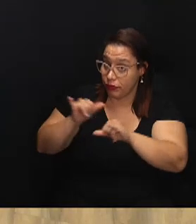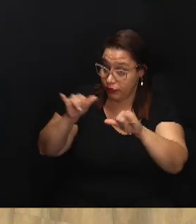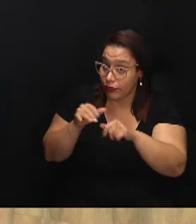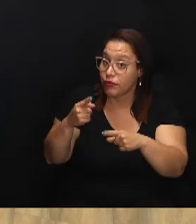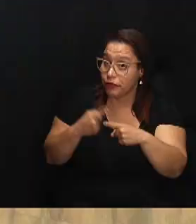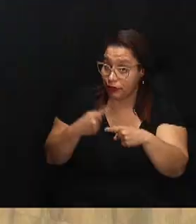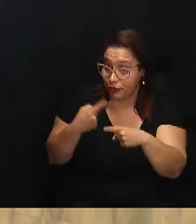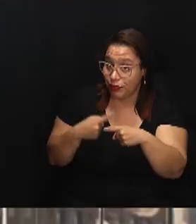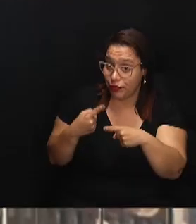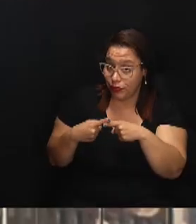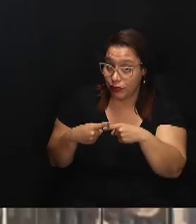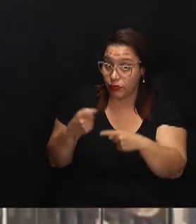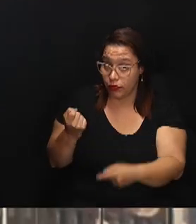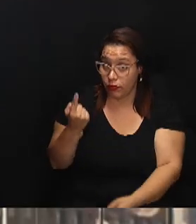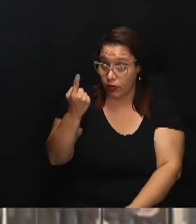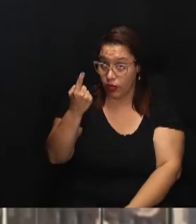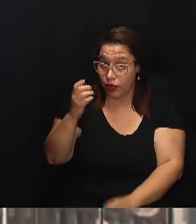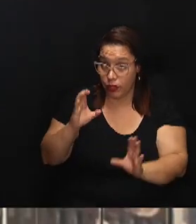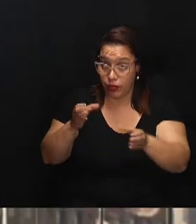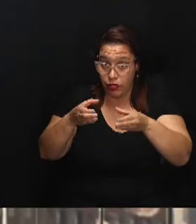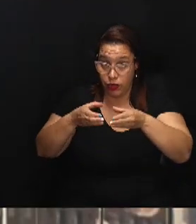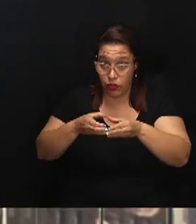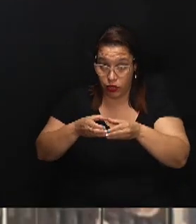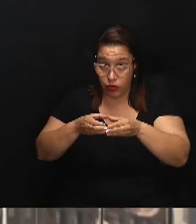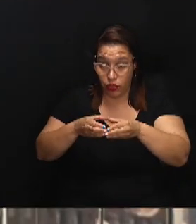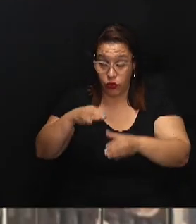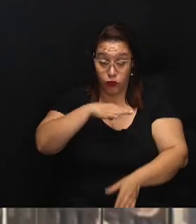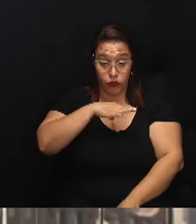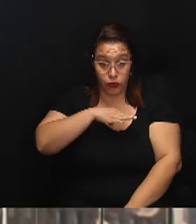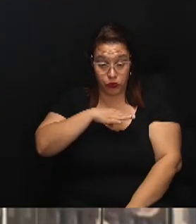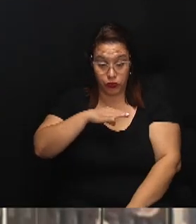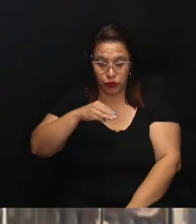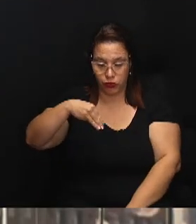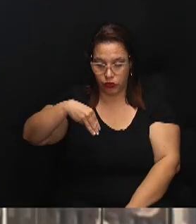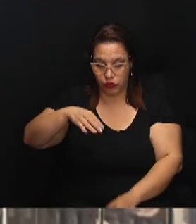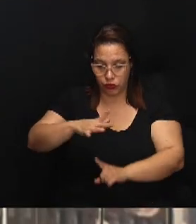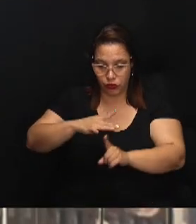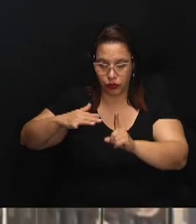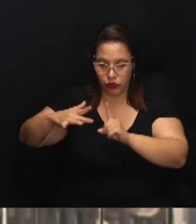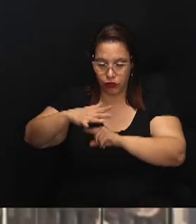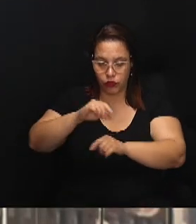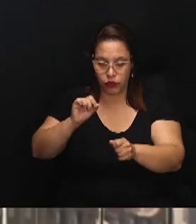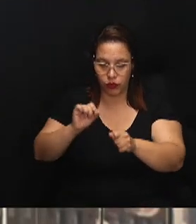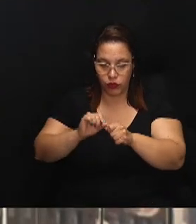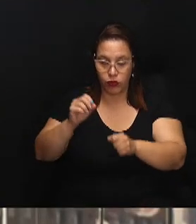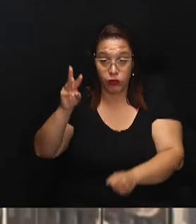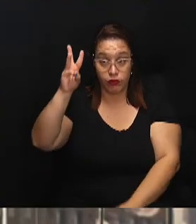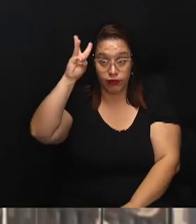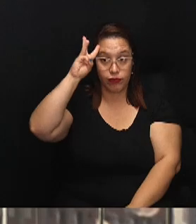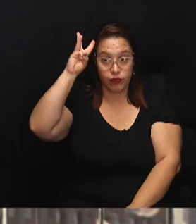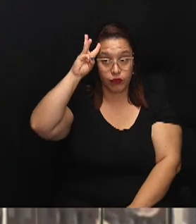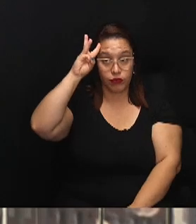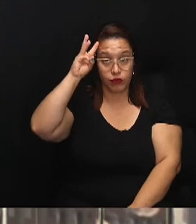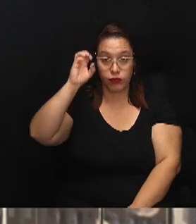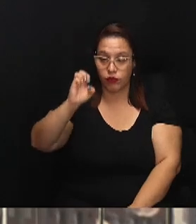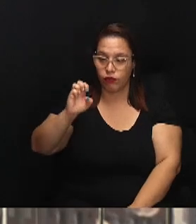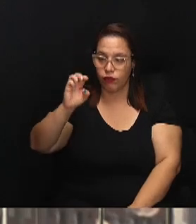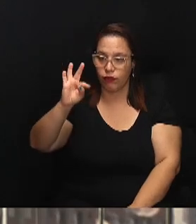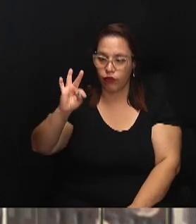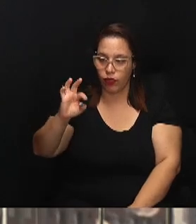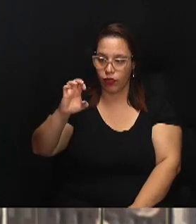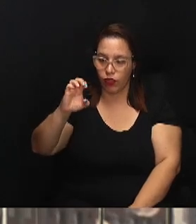olha só, a primeira Conferência Intermunicipal de Meio Ambiente, realizada nesta terça-feira na ETCAP